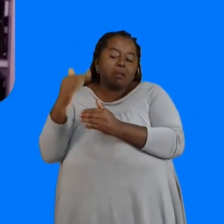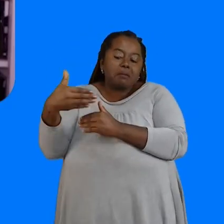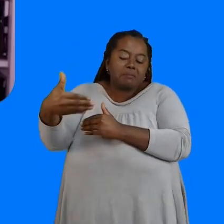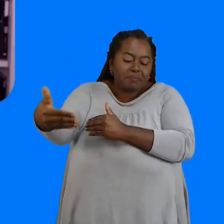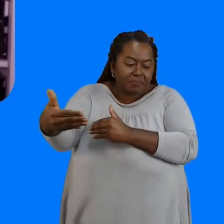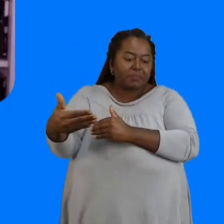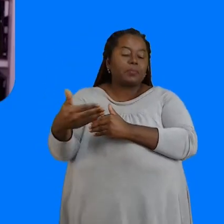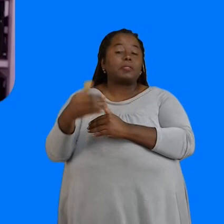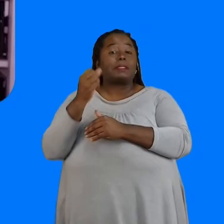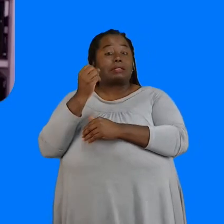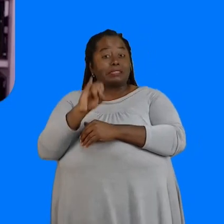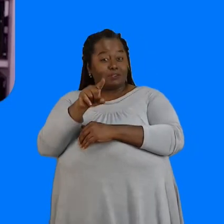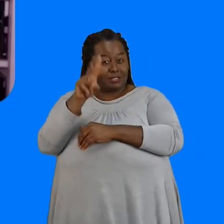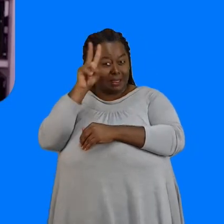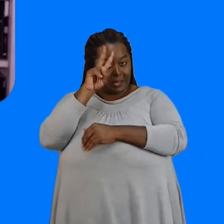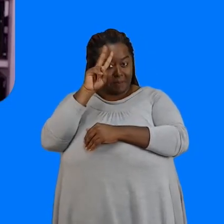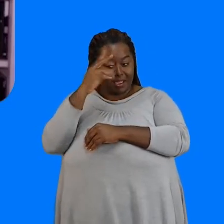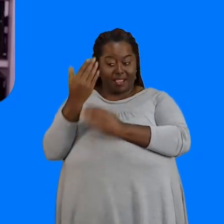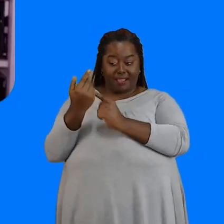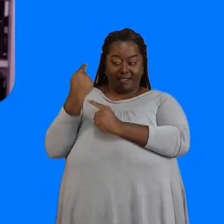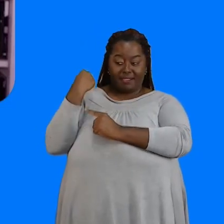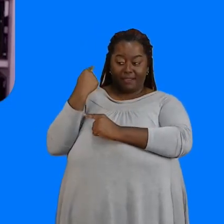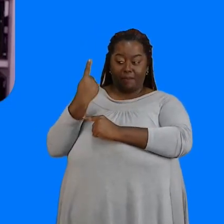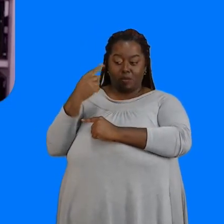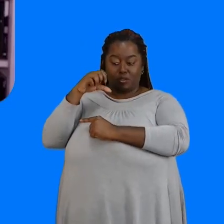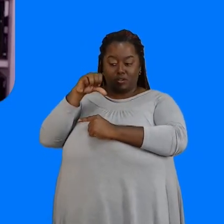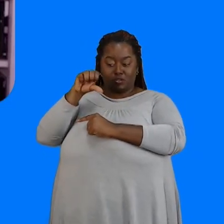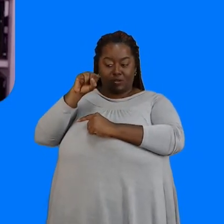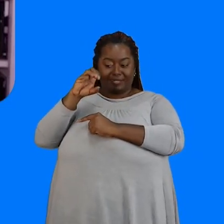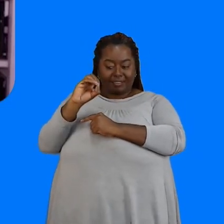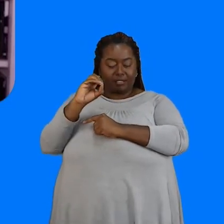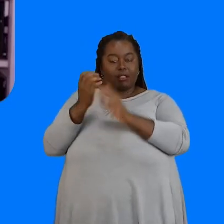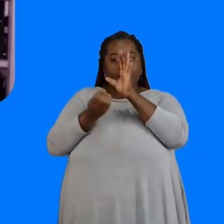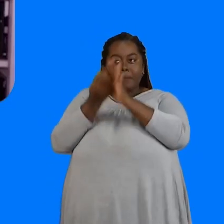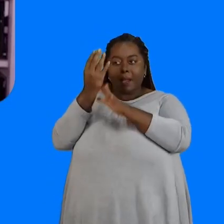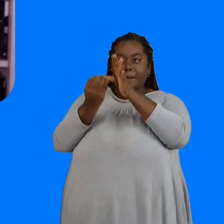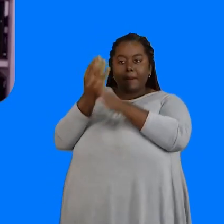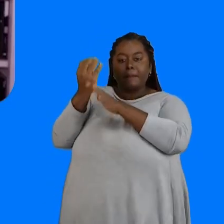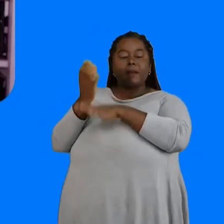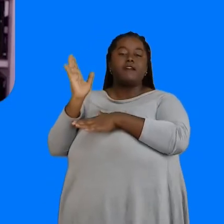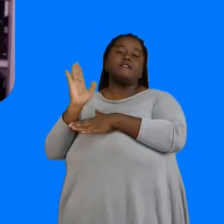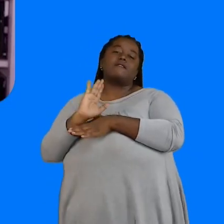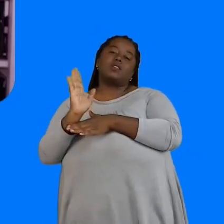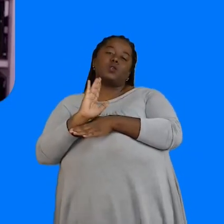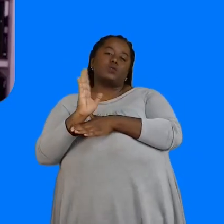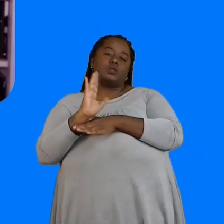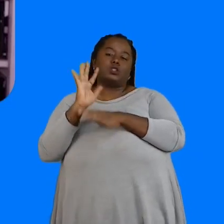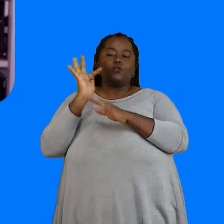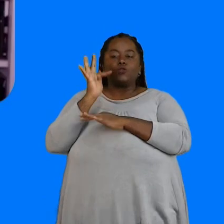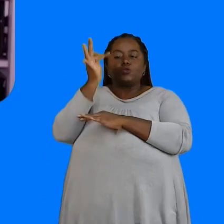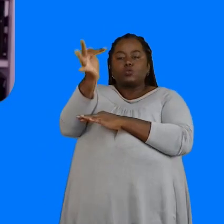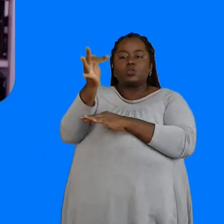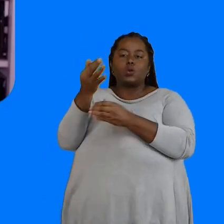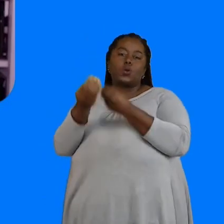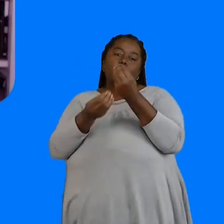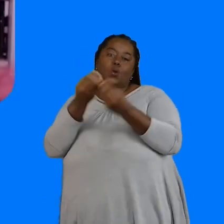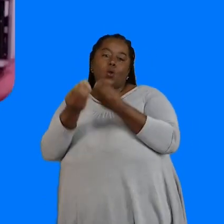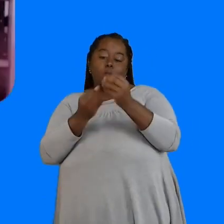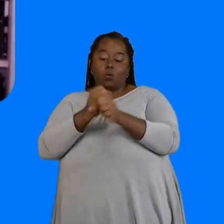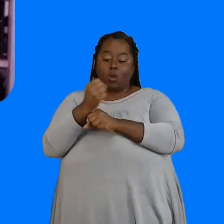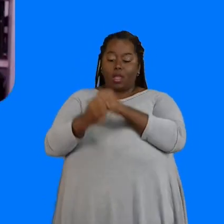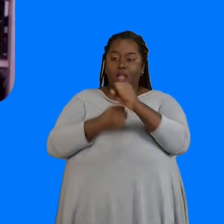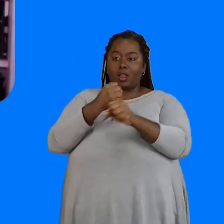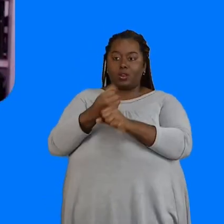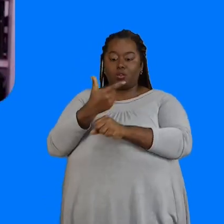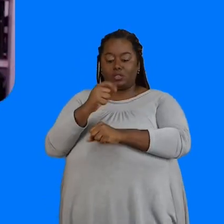anos 80, havia muitos filmes futuristas sobre como seria 2022. E